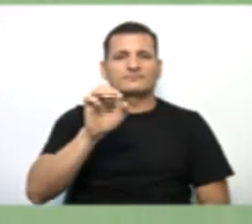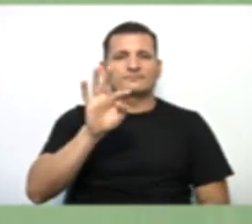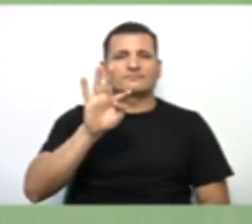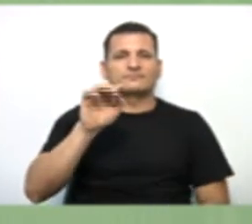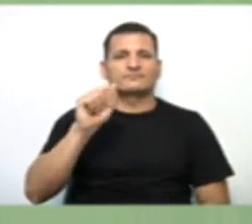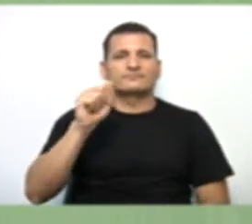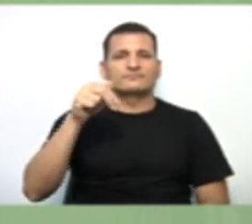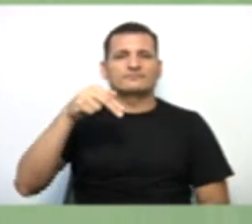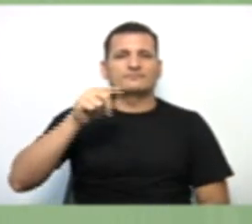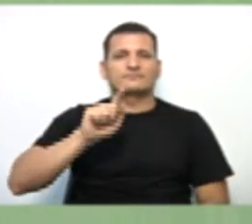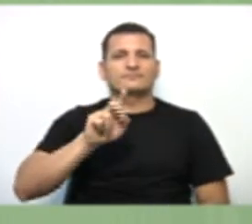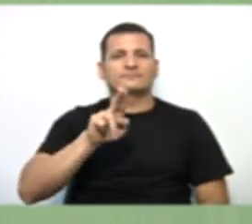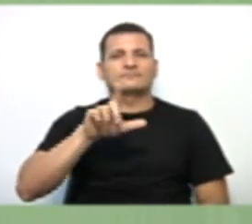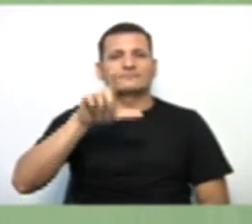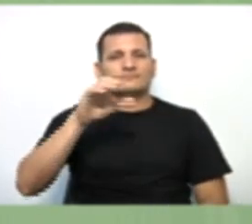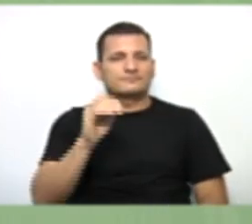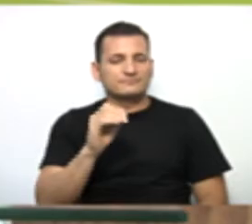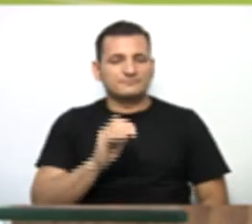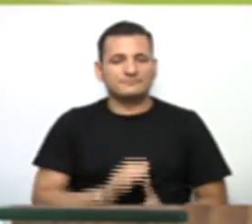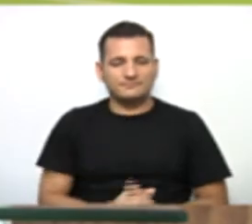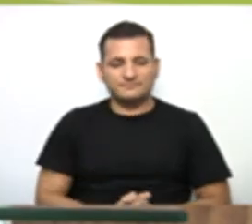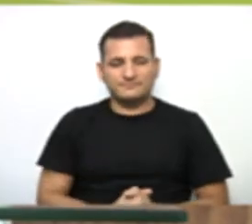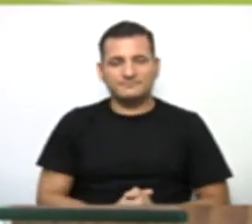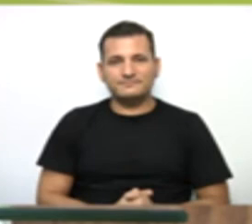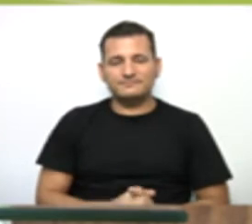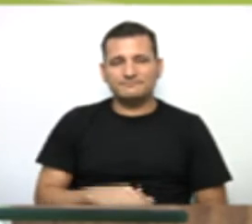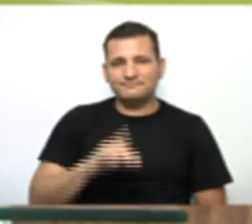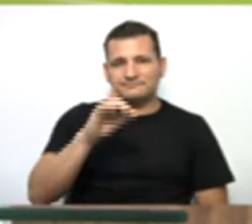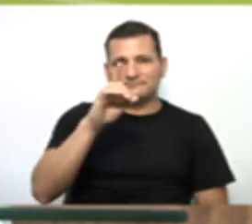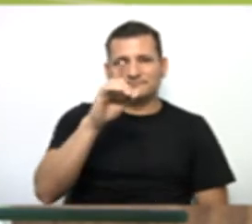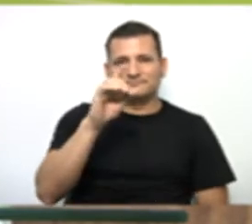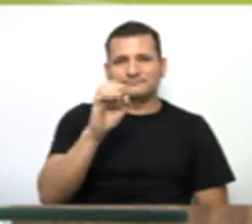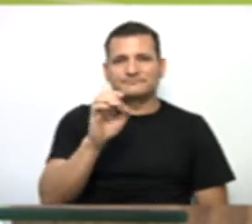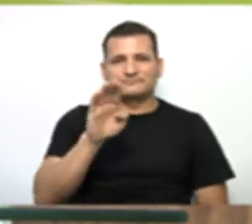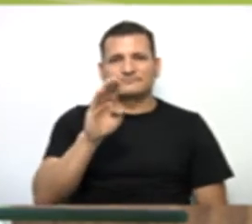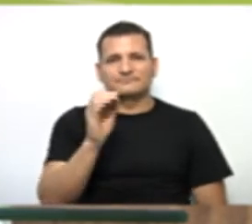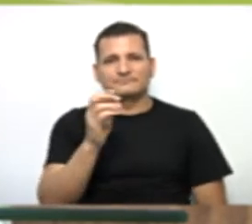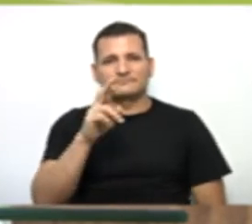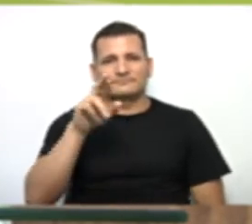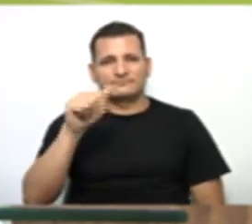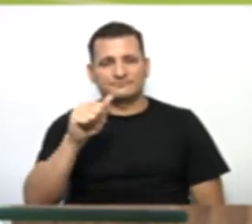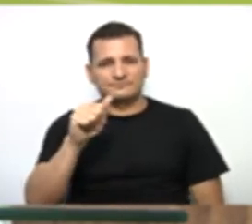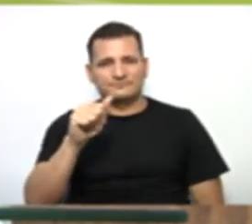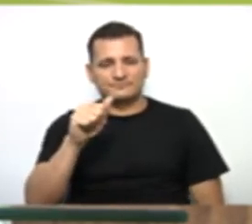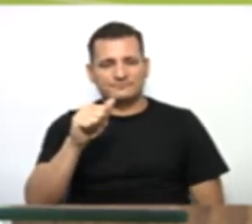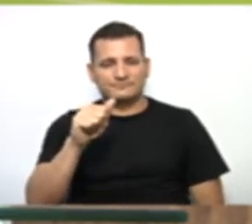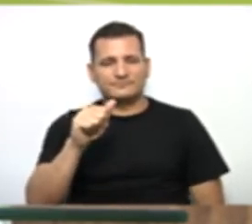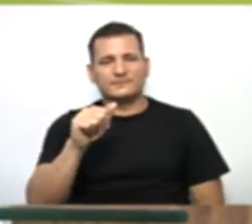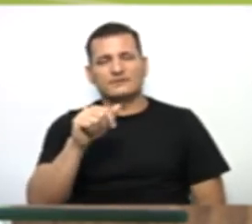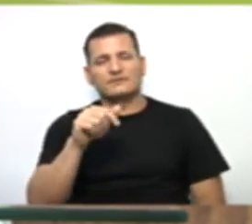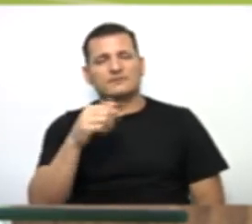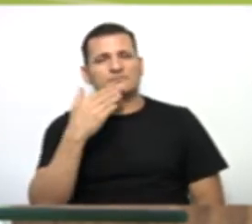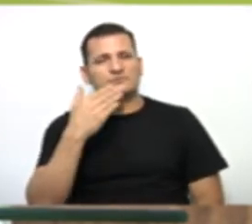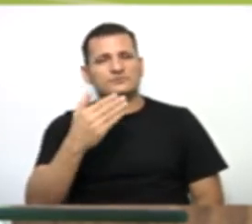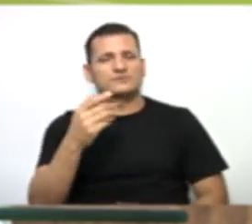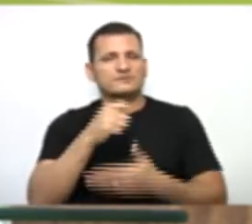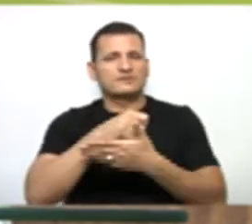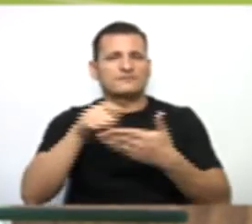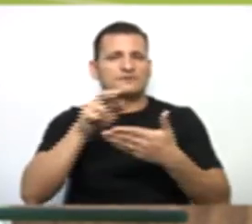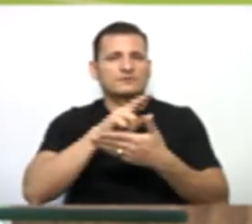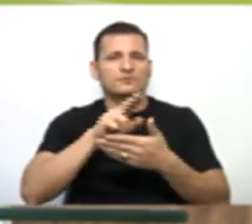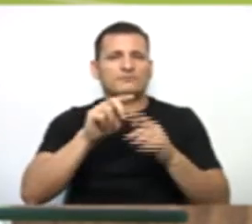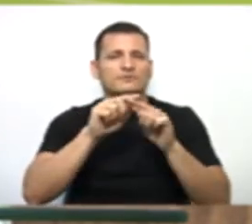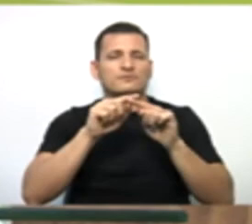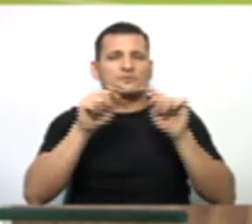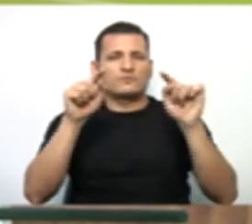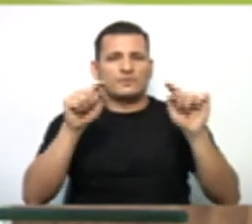A Débora aqui nos respondeu. A questão pede para escrever o nome dentro do quadrado. Então, ela não